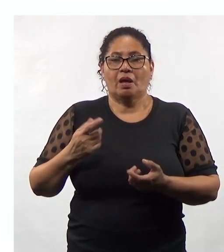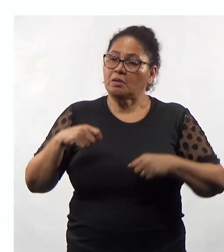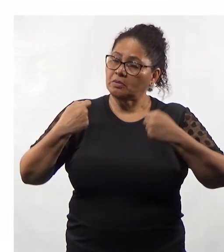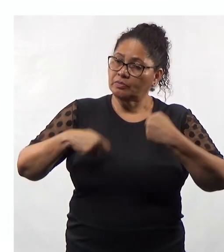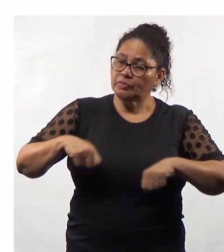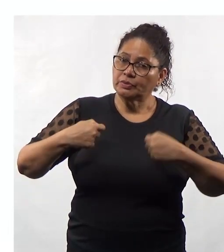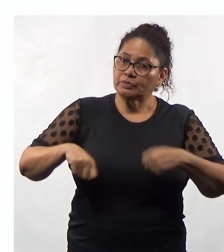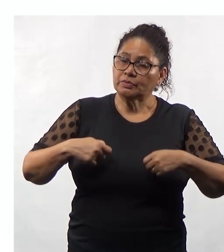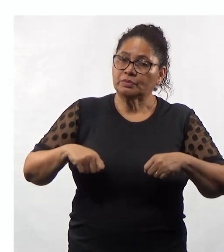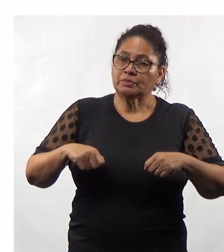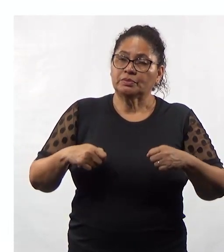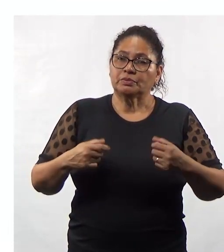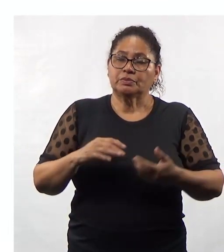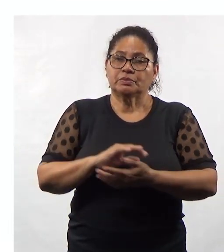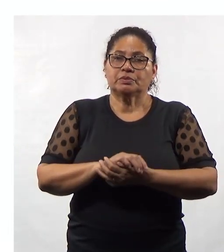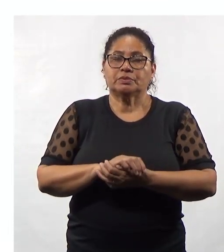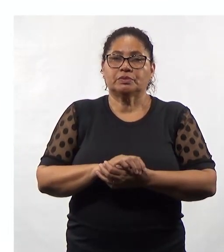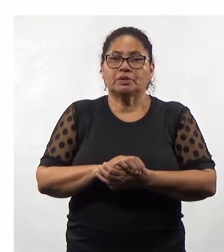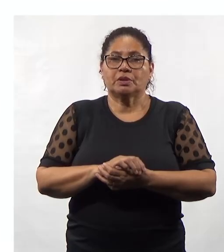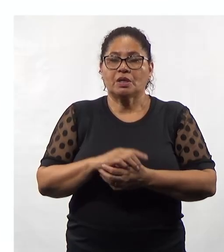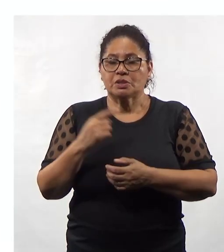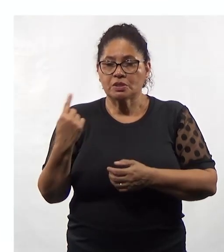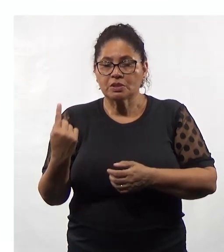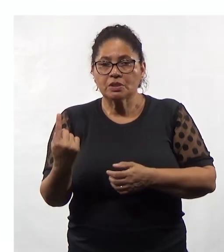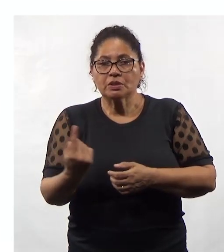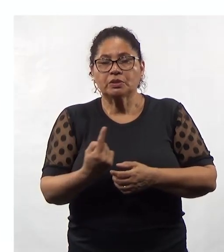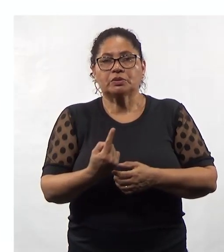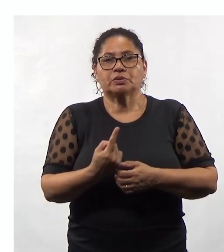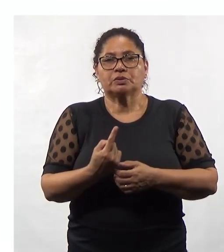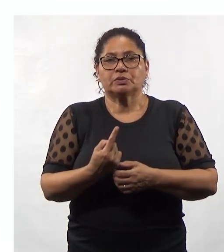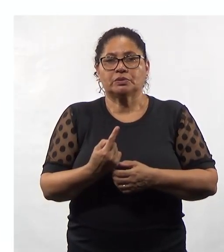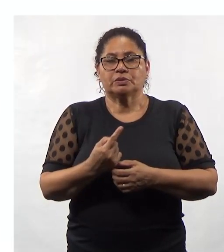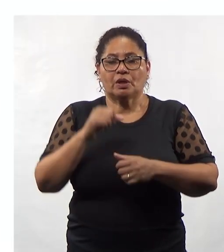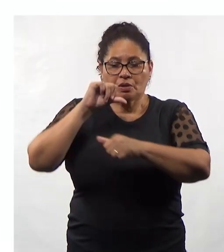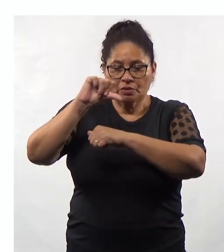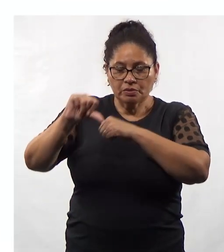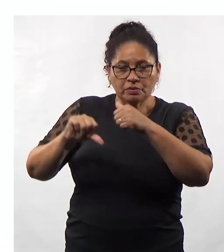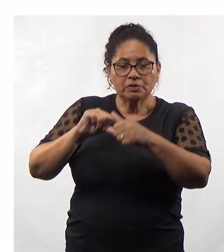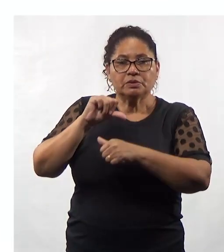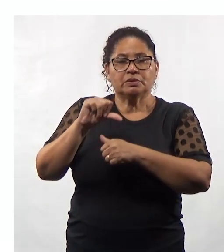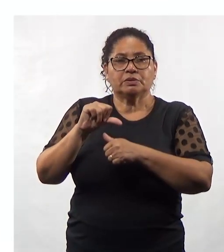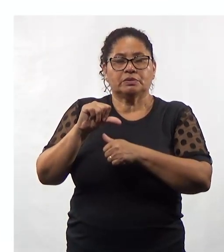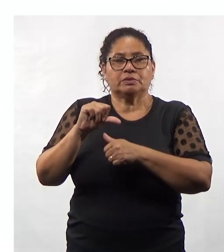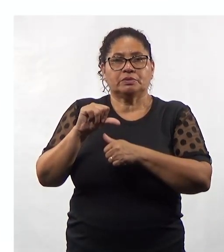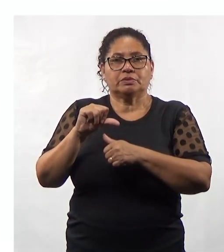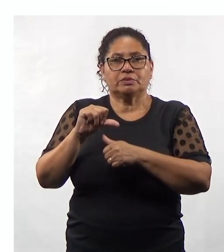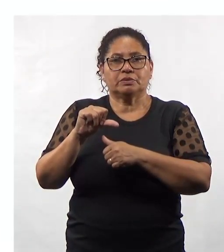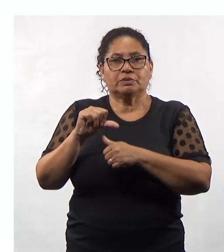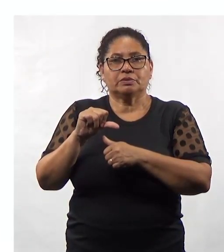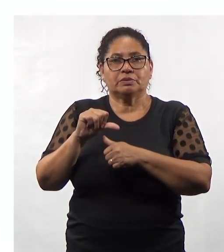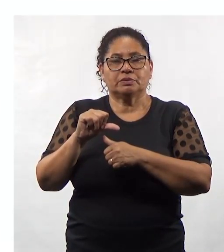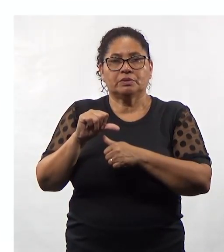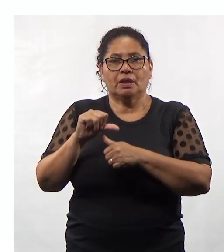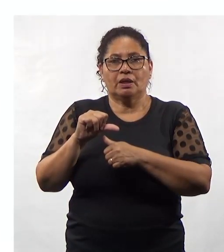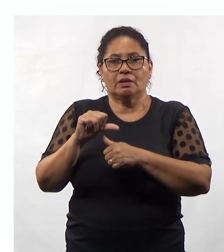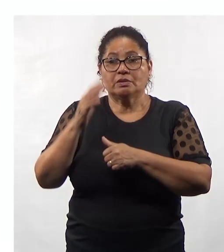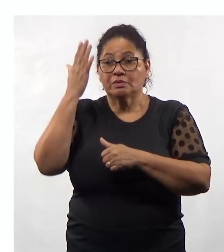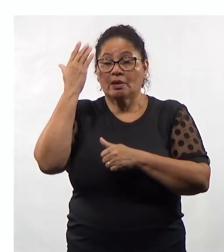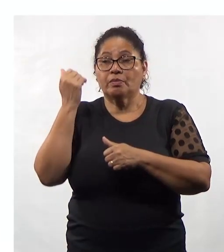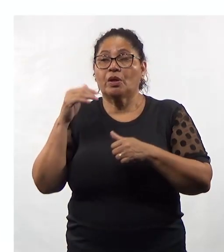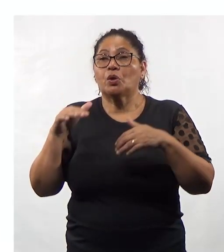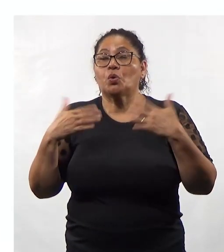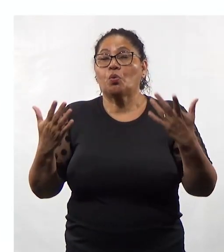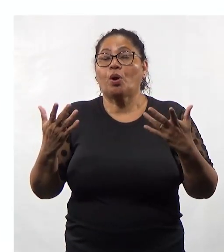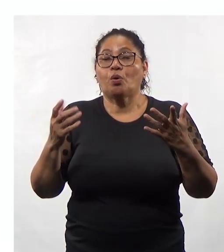nós precisamos, nessa nossa avaliação, definir o